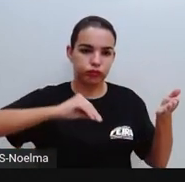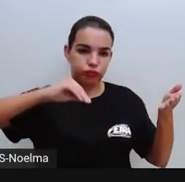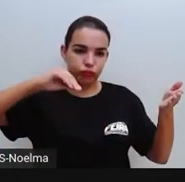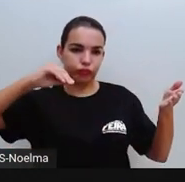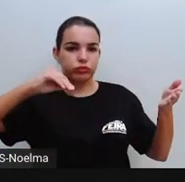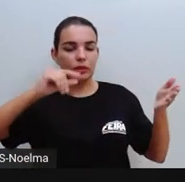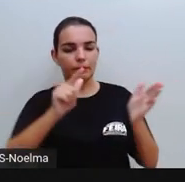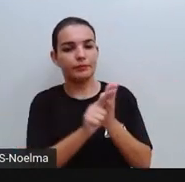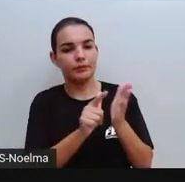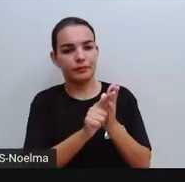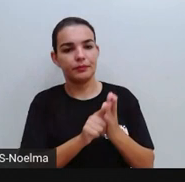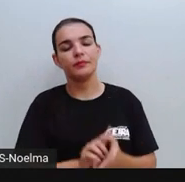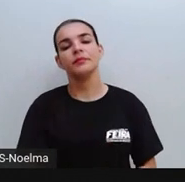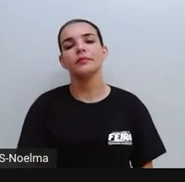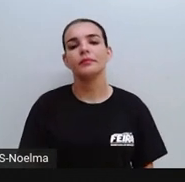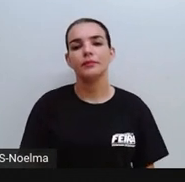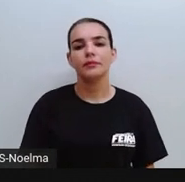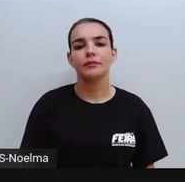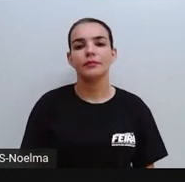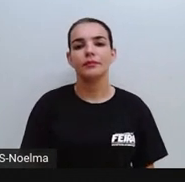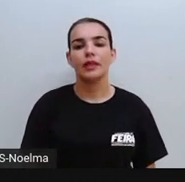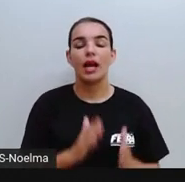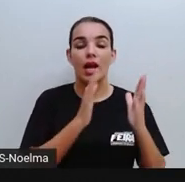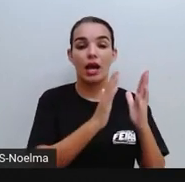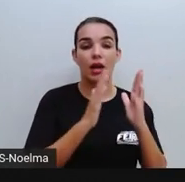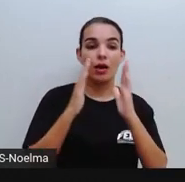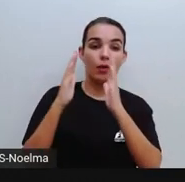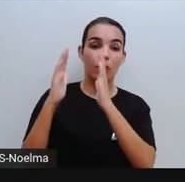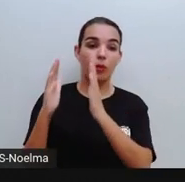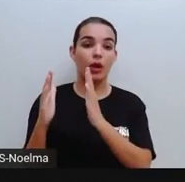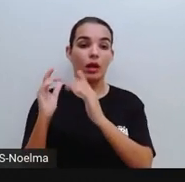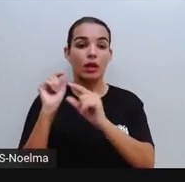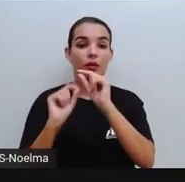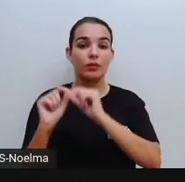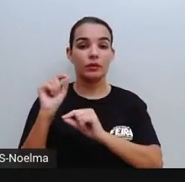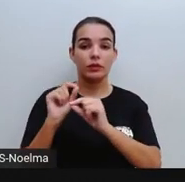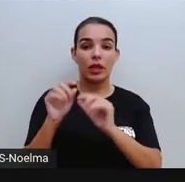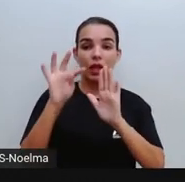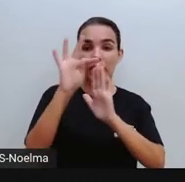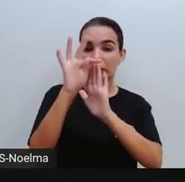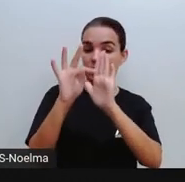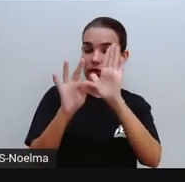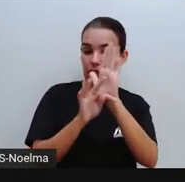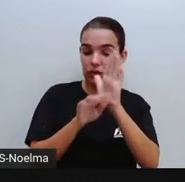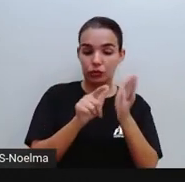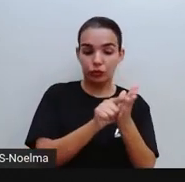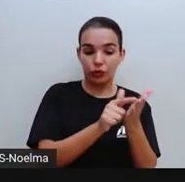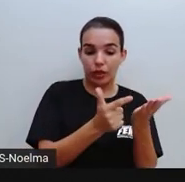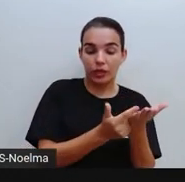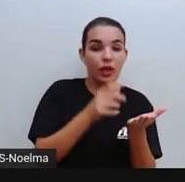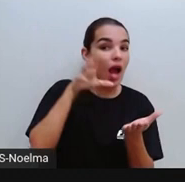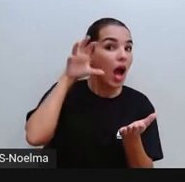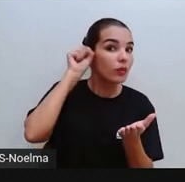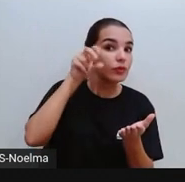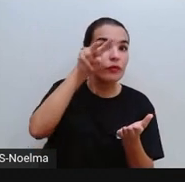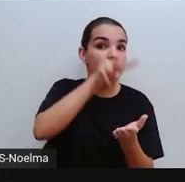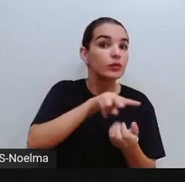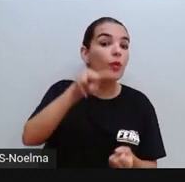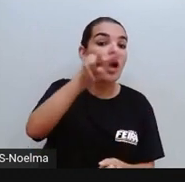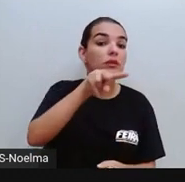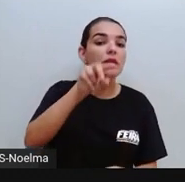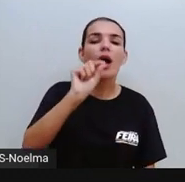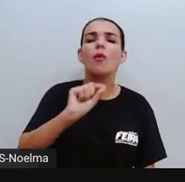ver aquela notícia tá bom é mas quando nós falamos de textos jornalísticos